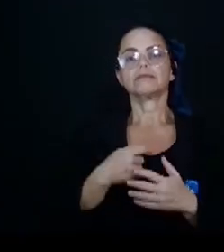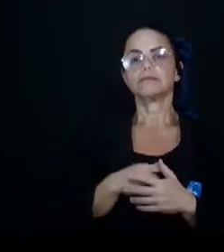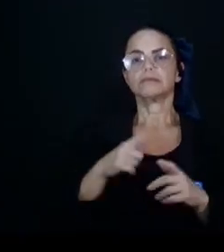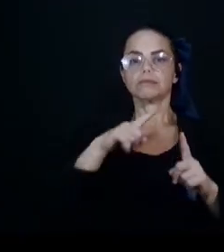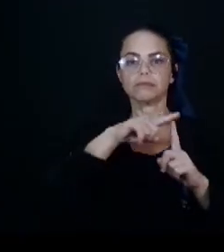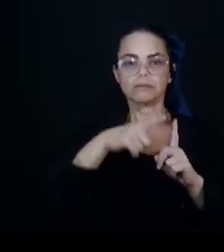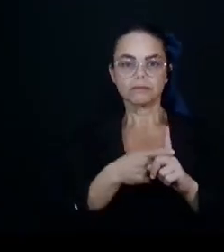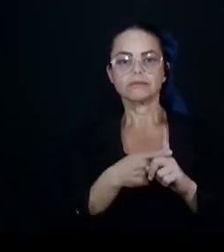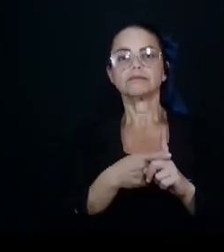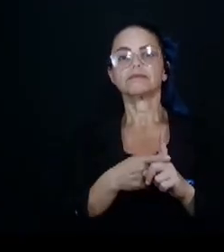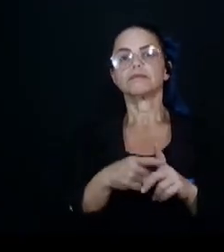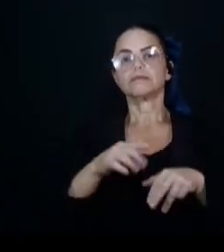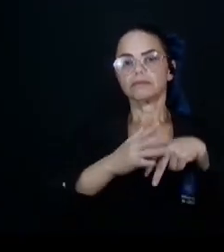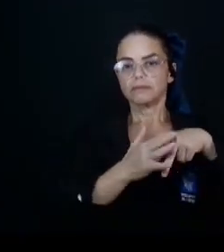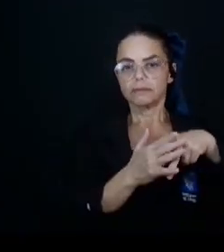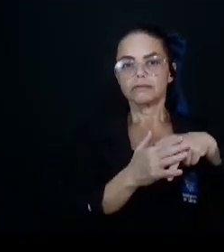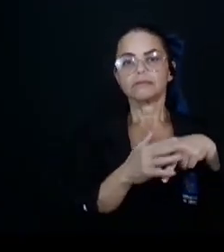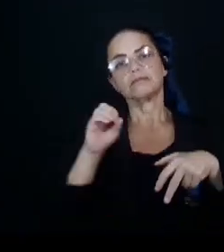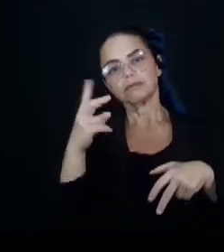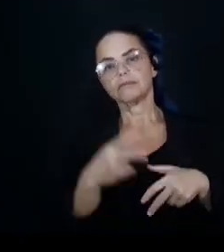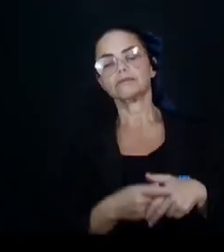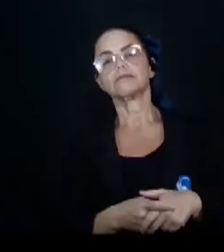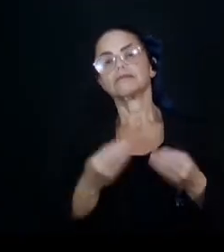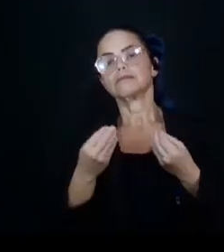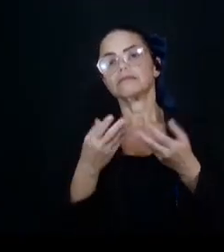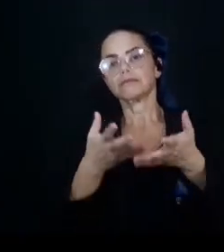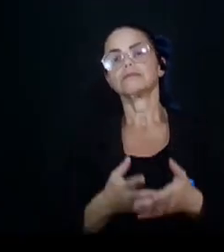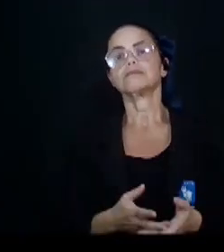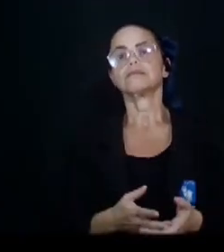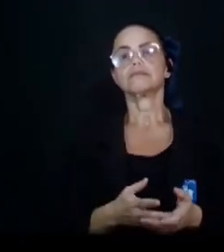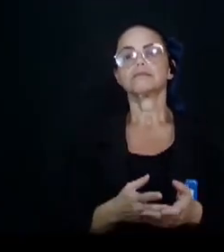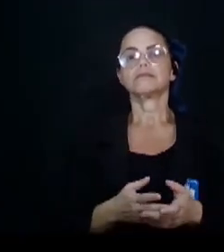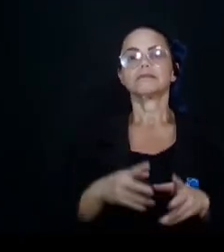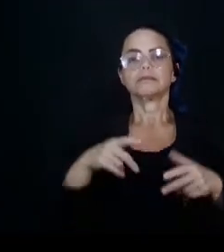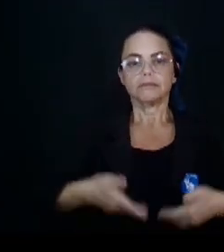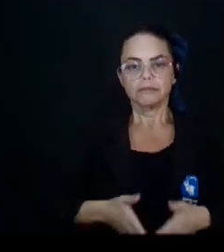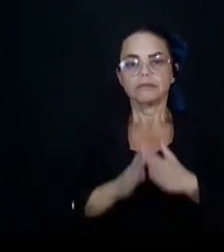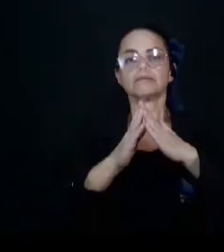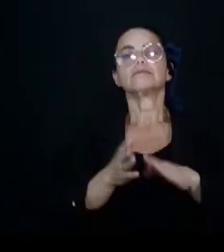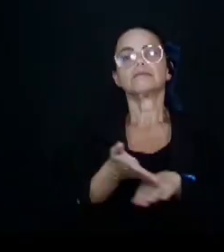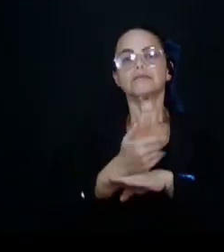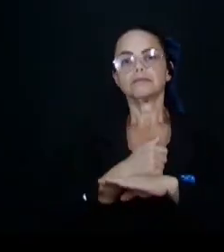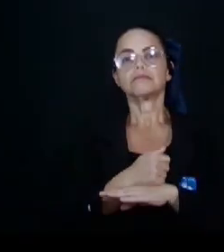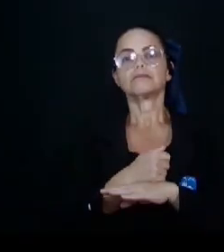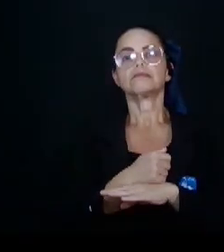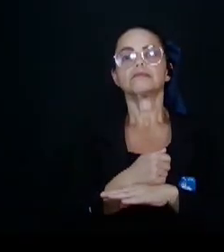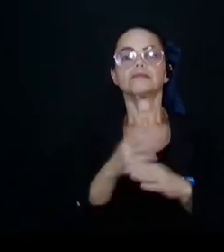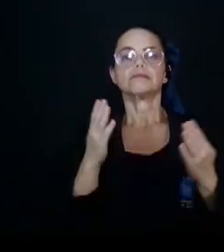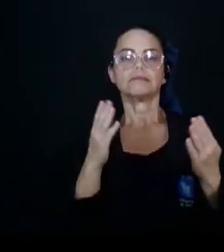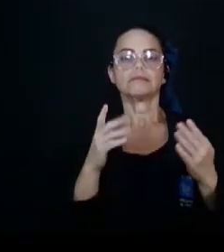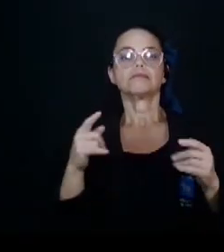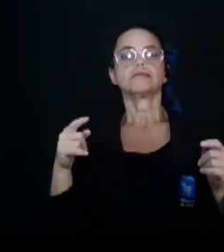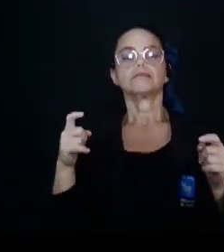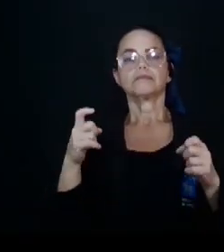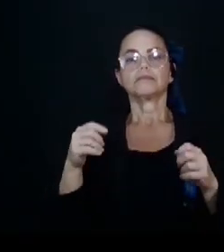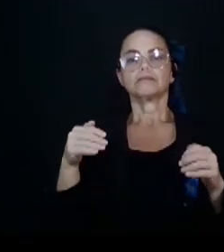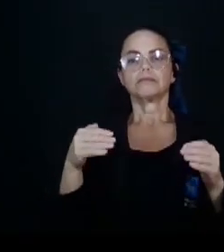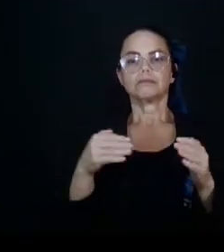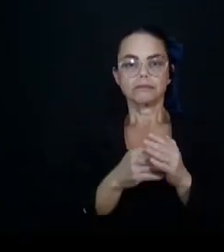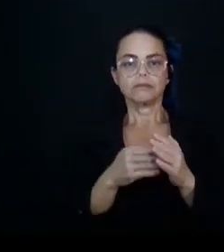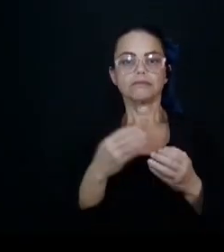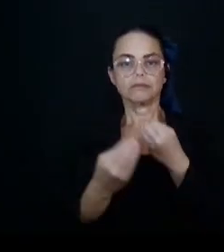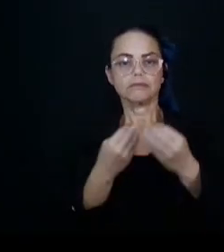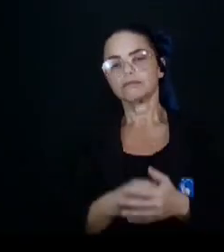paciente, ou é oferecido fazer um parto prematuro, ou a depender até mesmo uma suspensão